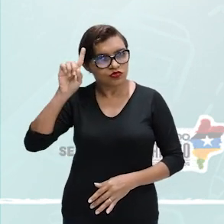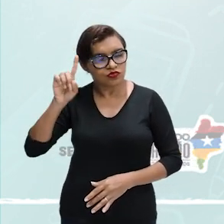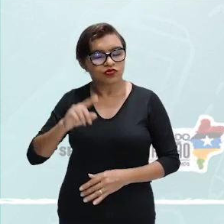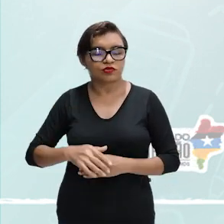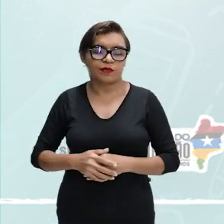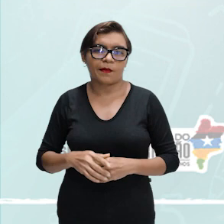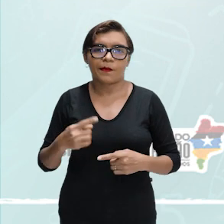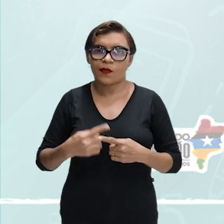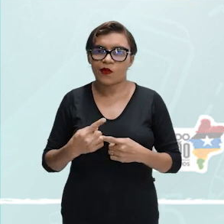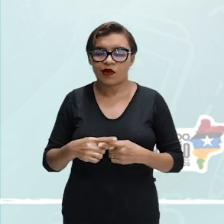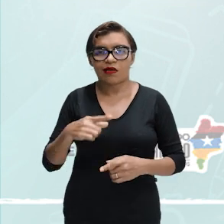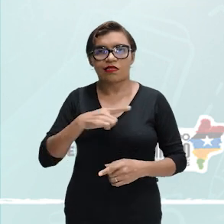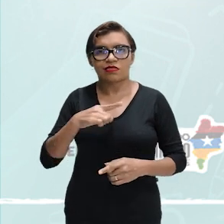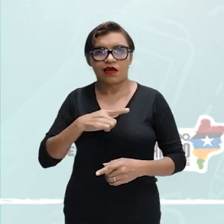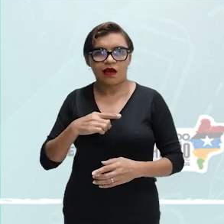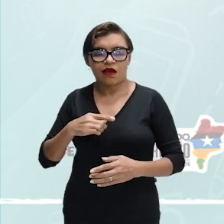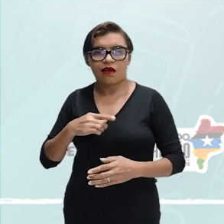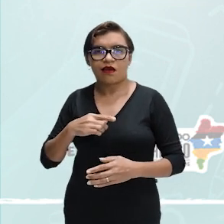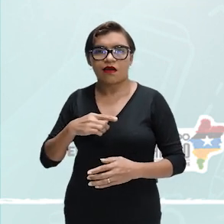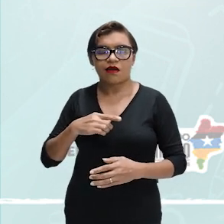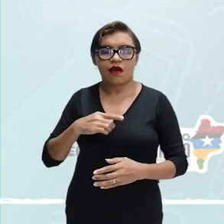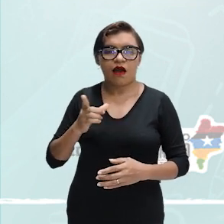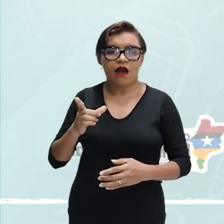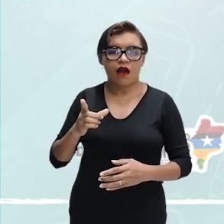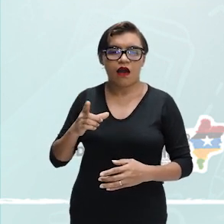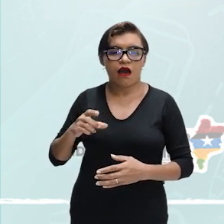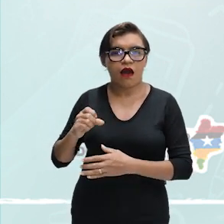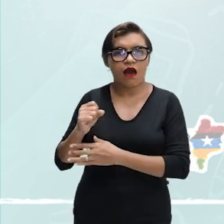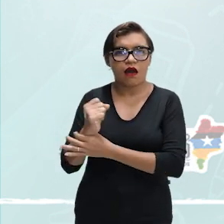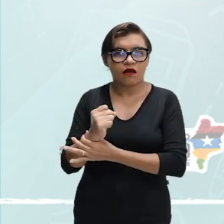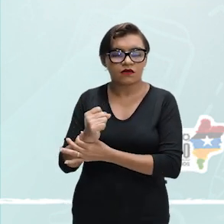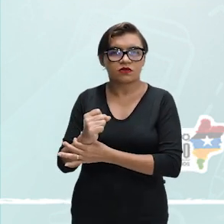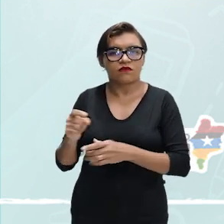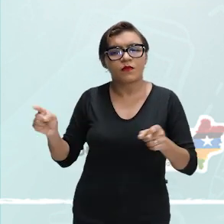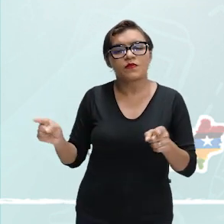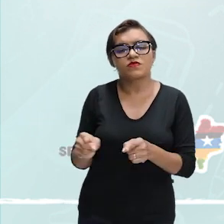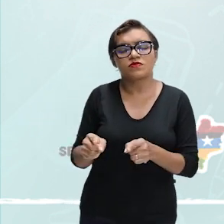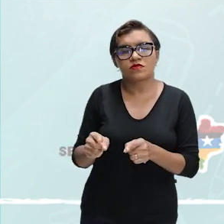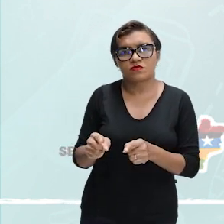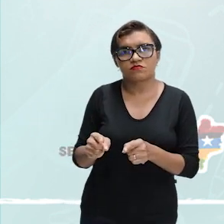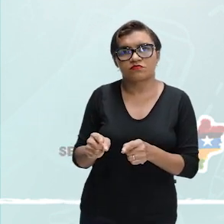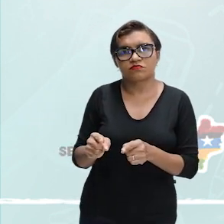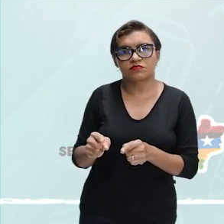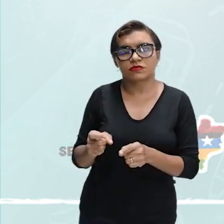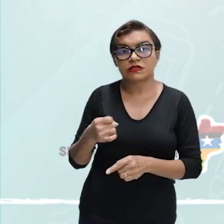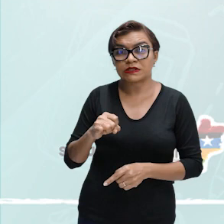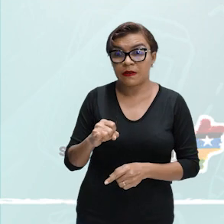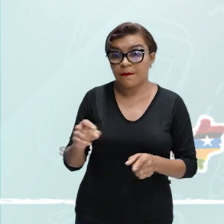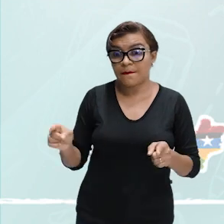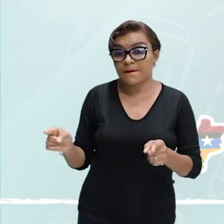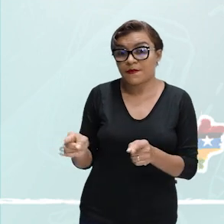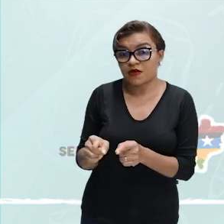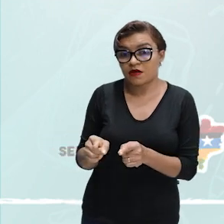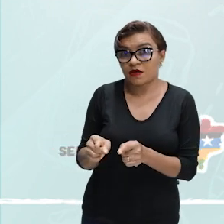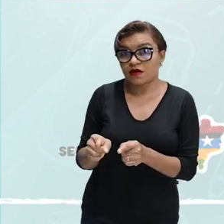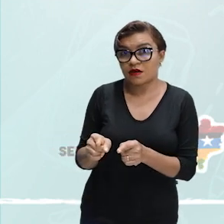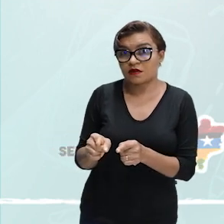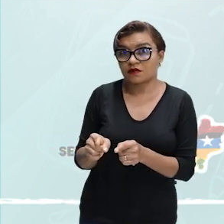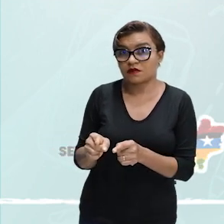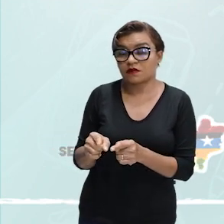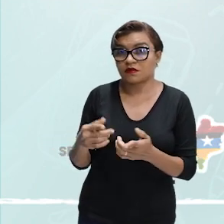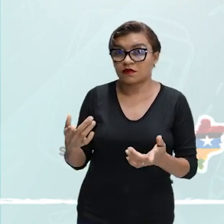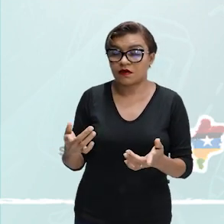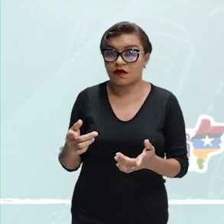de uma resistividade muito pequena. Ok? Se a resistividade é muito pequena, o fluxo